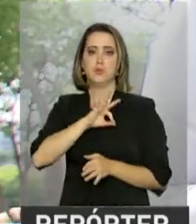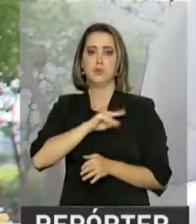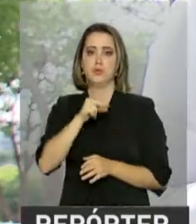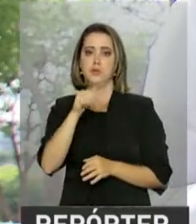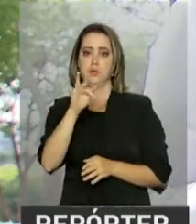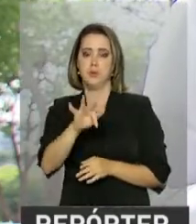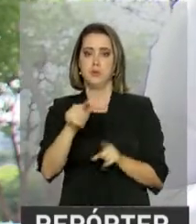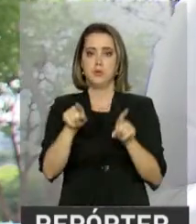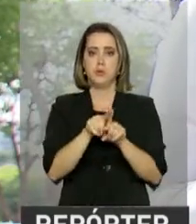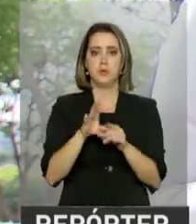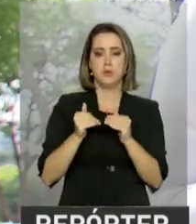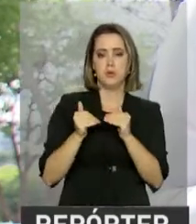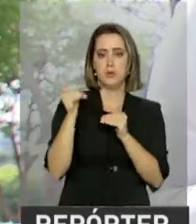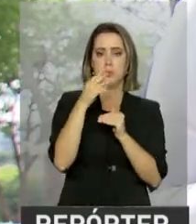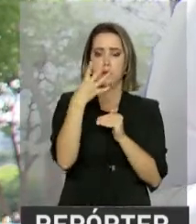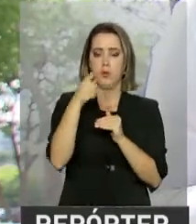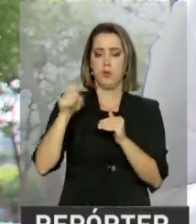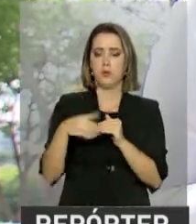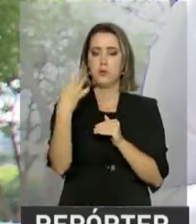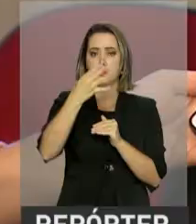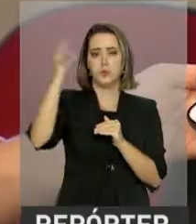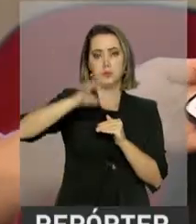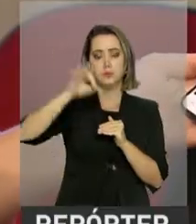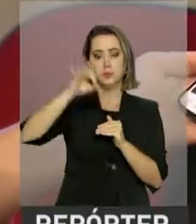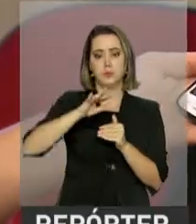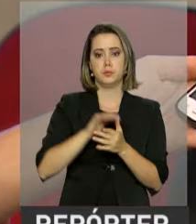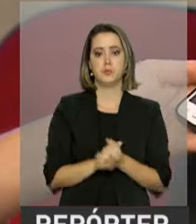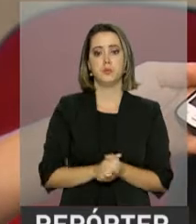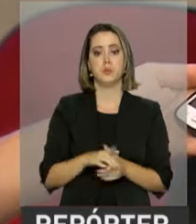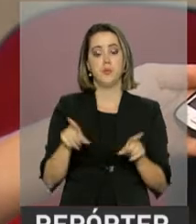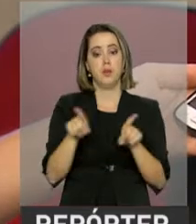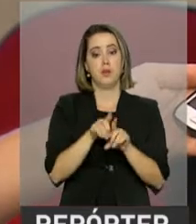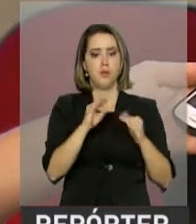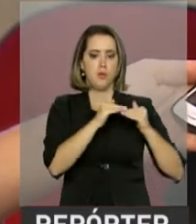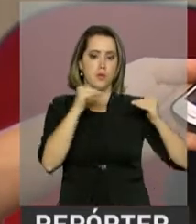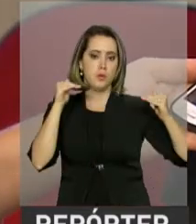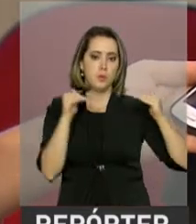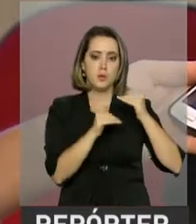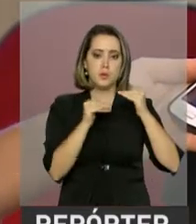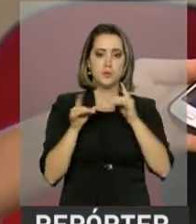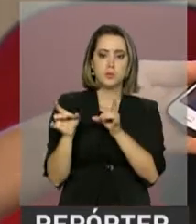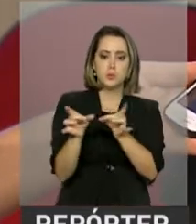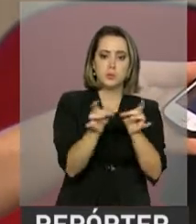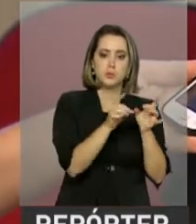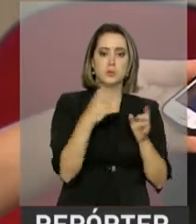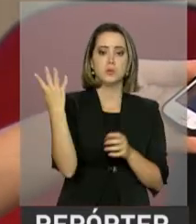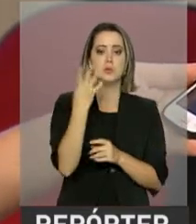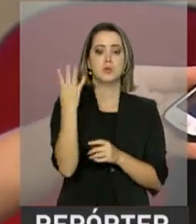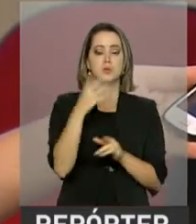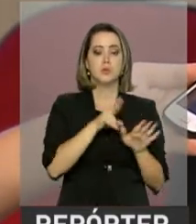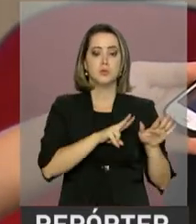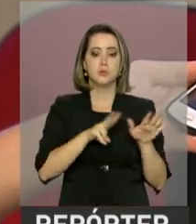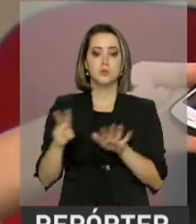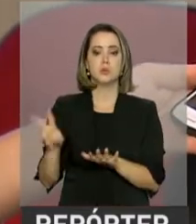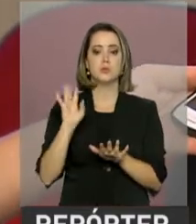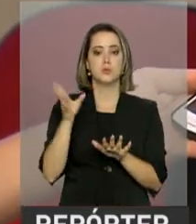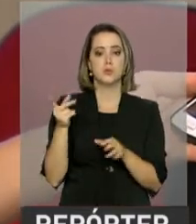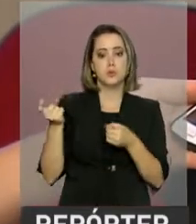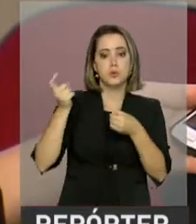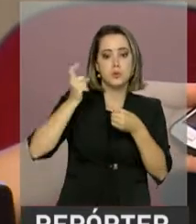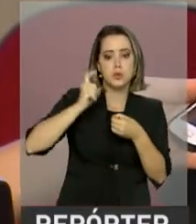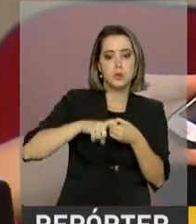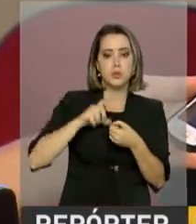de cerca de 4,4 por cento o menor média diária de exportações na quarta semana que foi rapidamente retomado